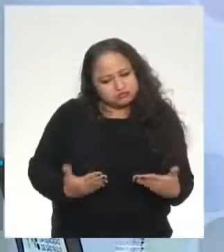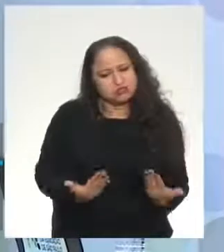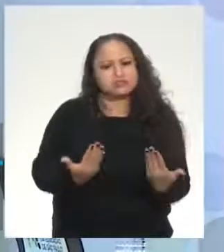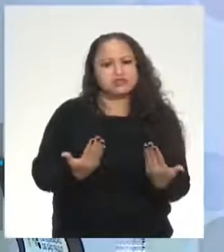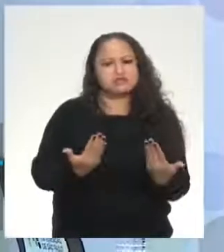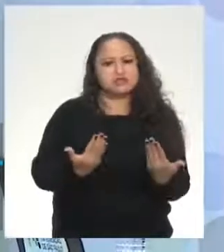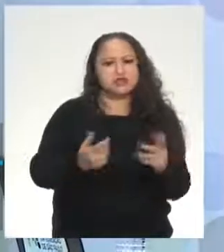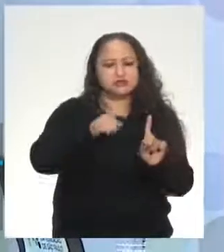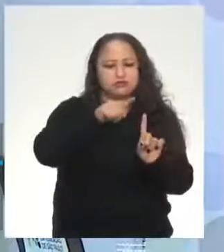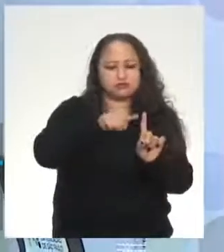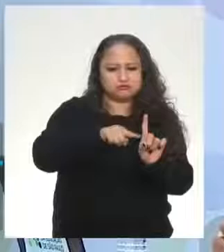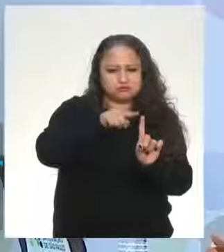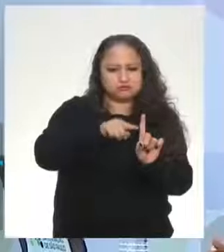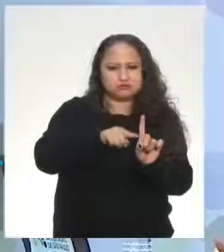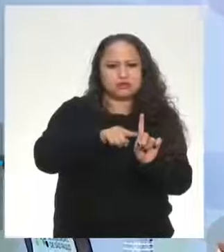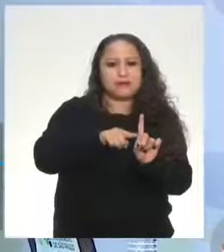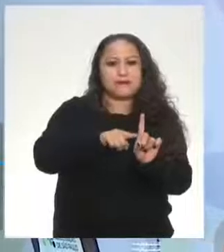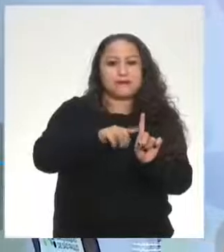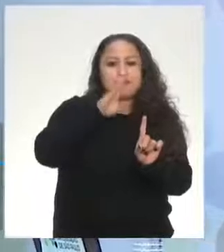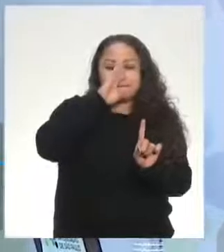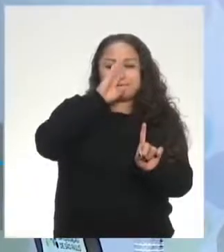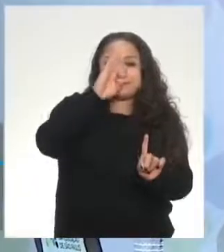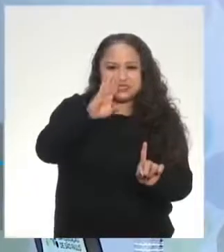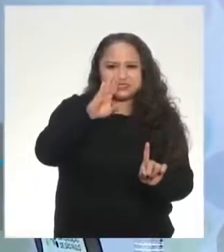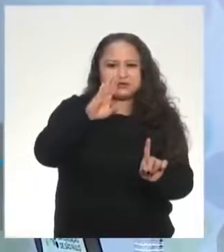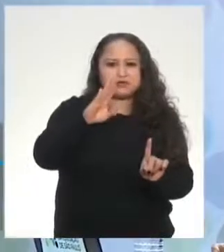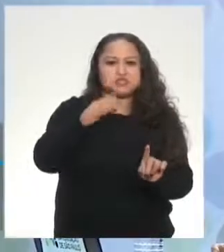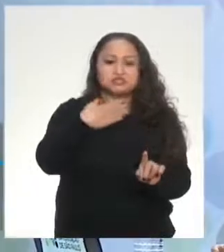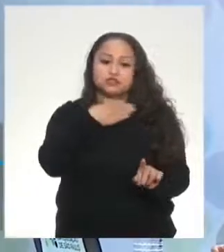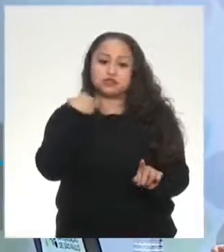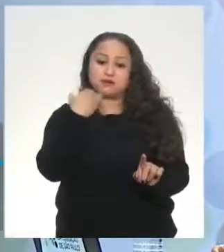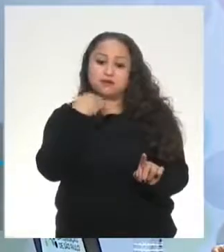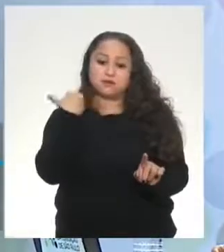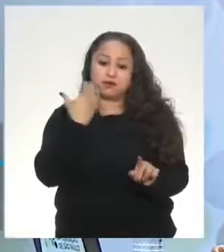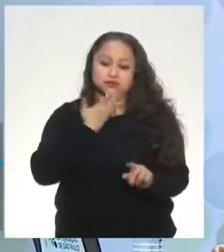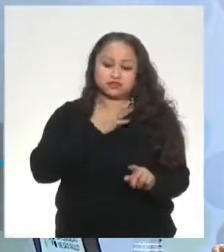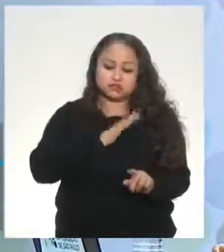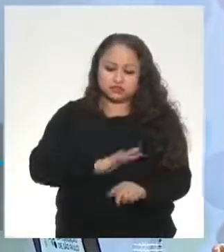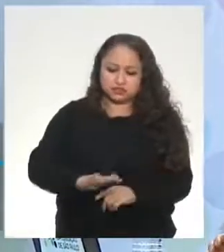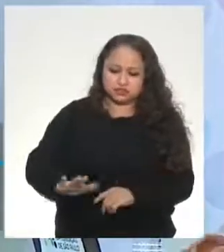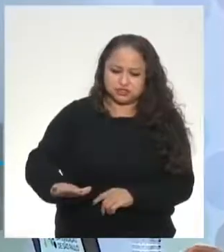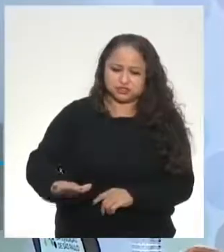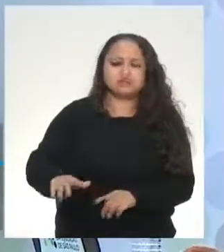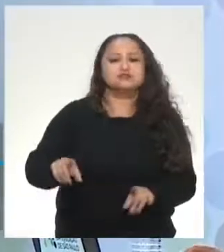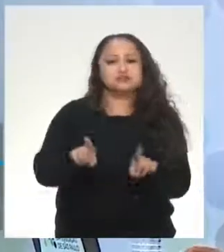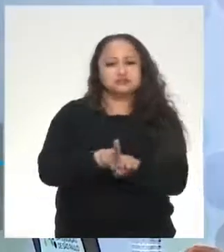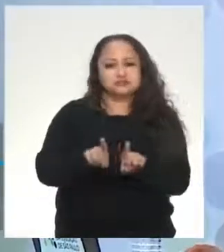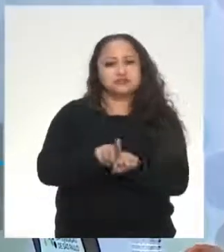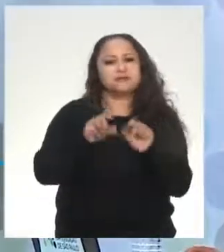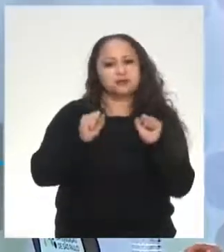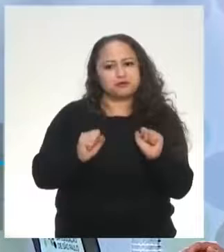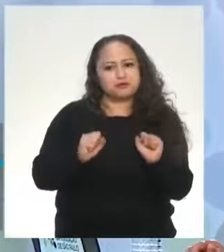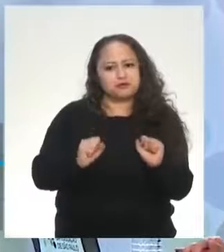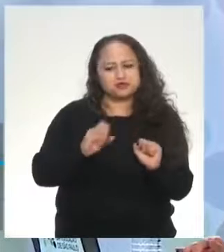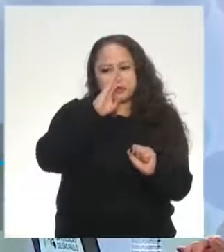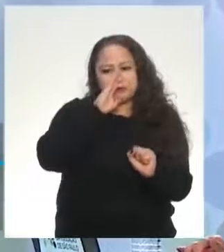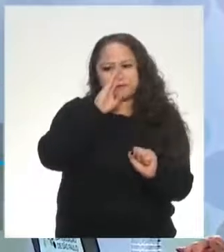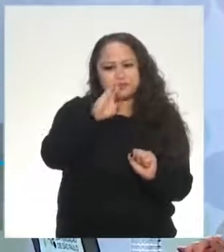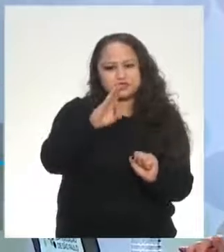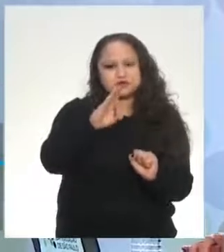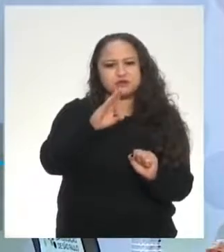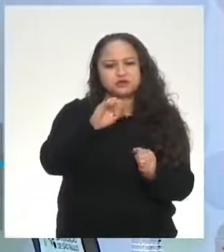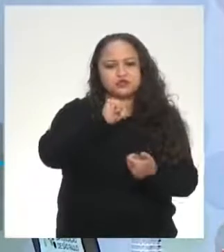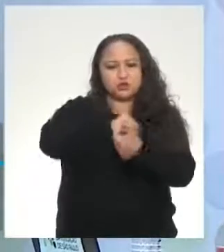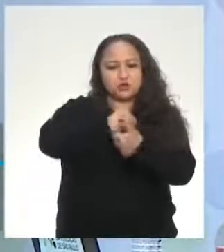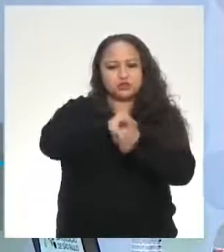nascimento, principalmente na mortalidade infantil, né, mas mesmo assim, né, pode-se melhorar mais ainda, principalmente a qualidade de vida